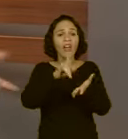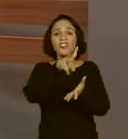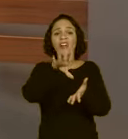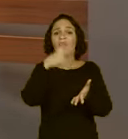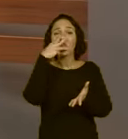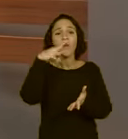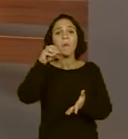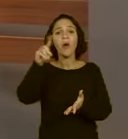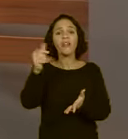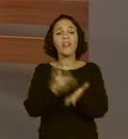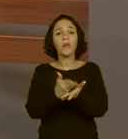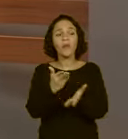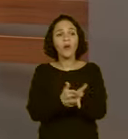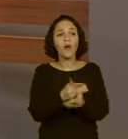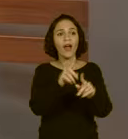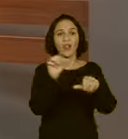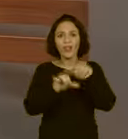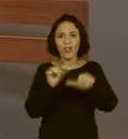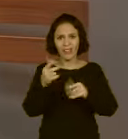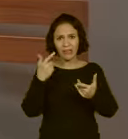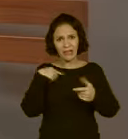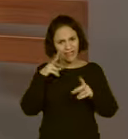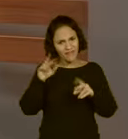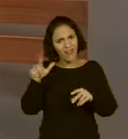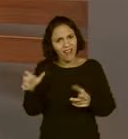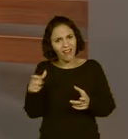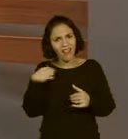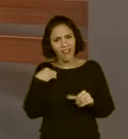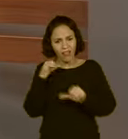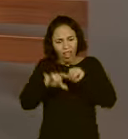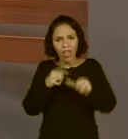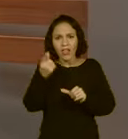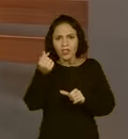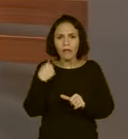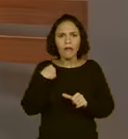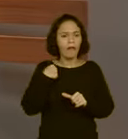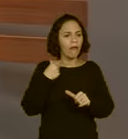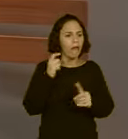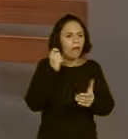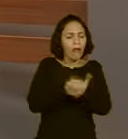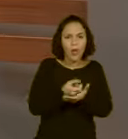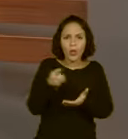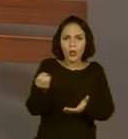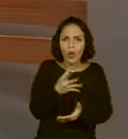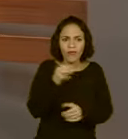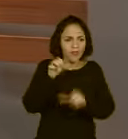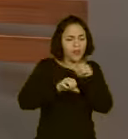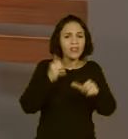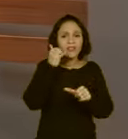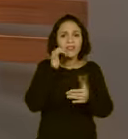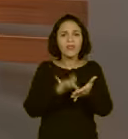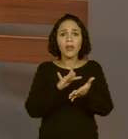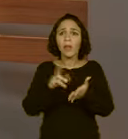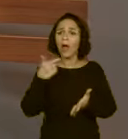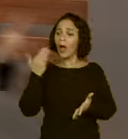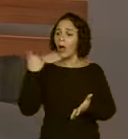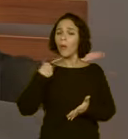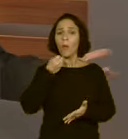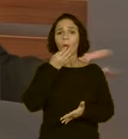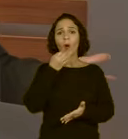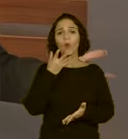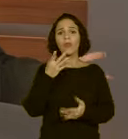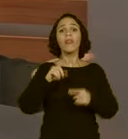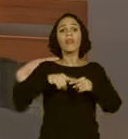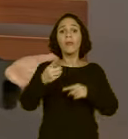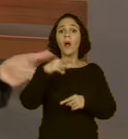pena investir toda a sua energia, dinheiro, tempo, para trocar aquele celular que depois vai sair